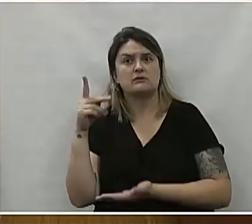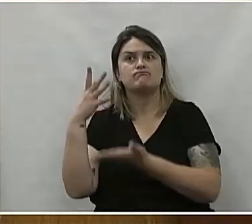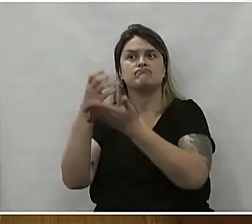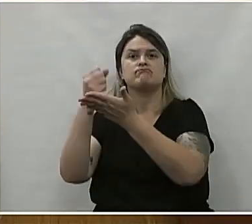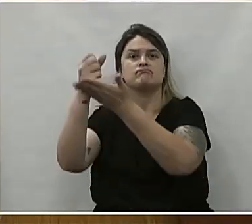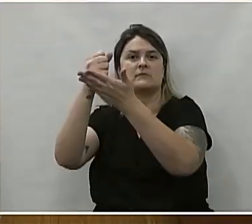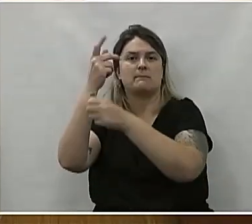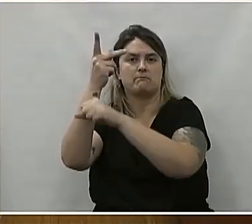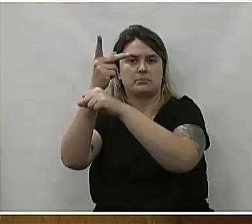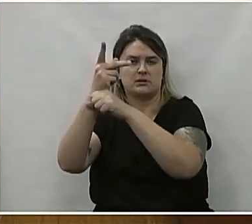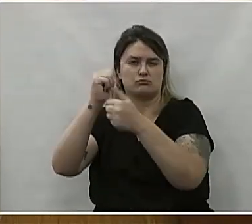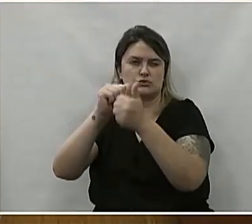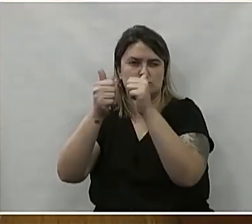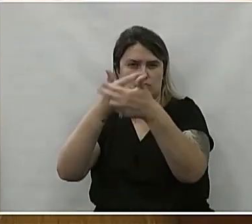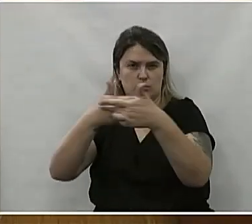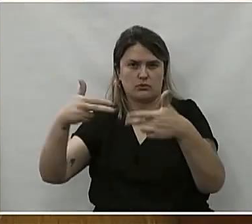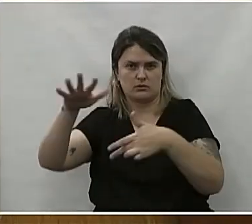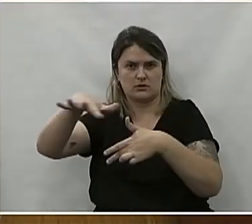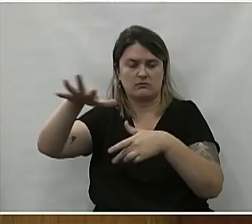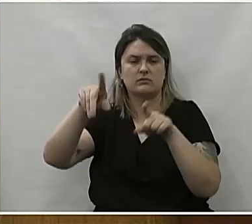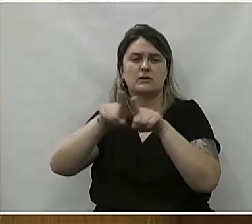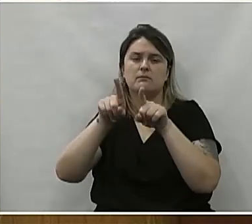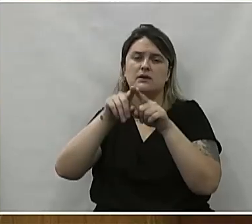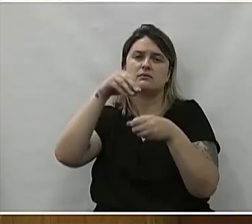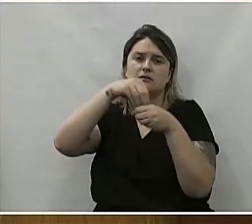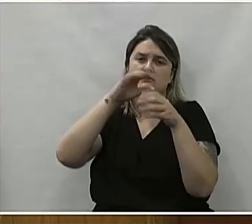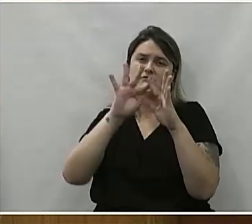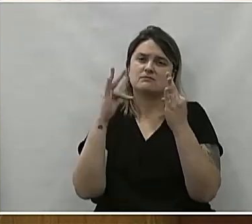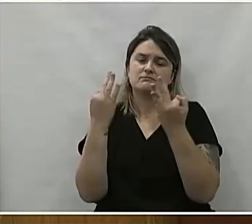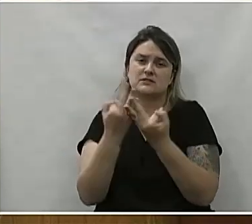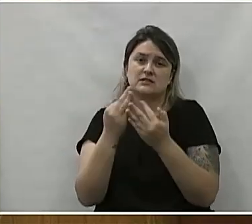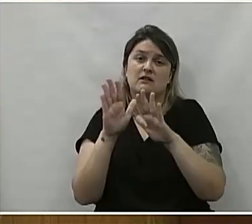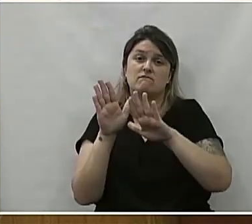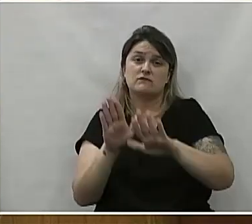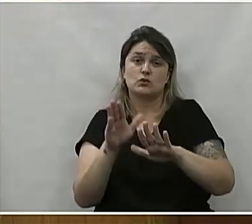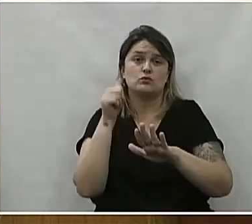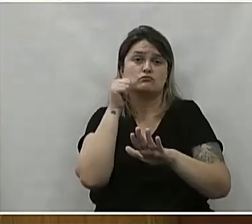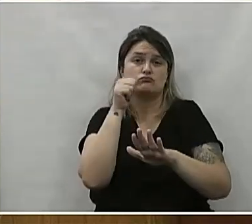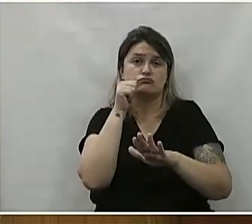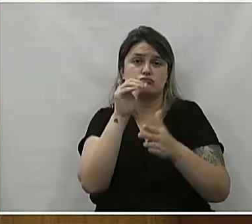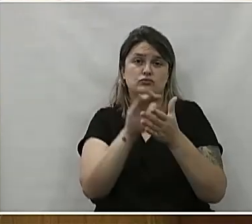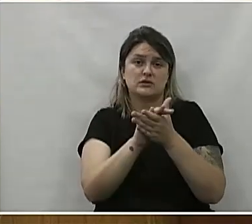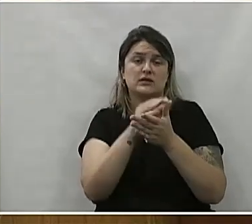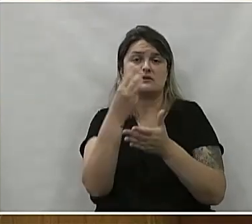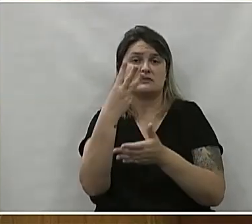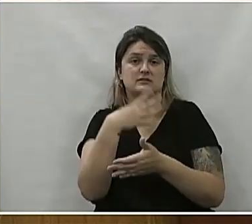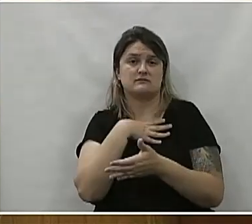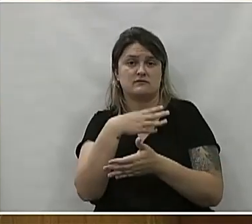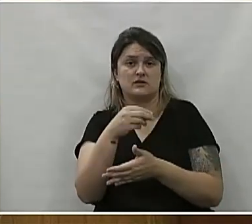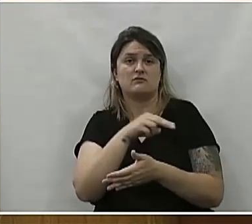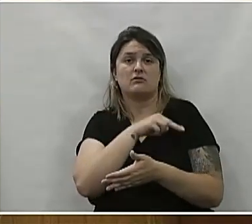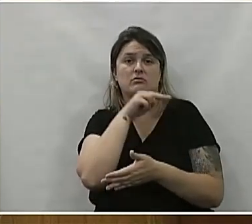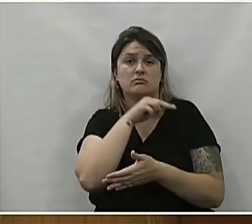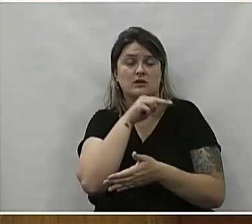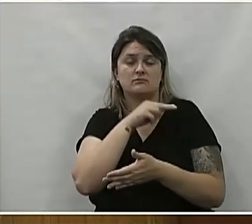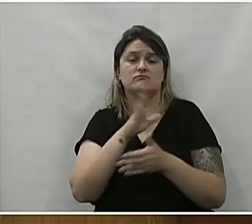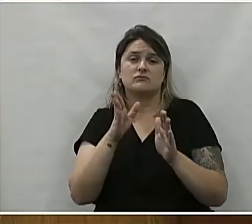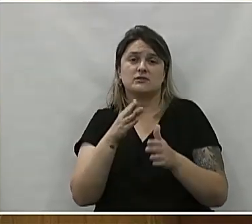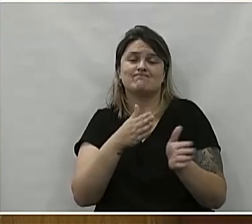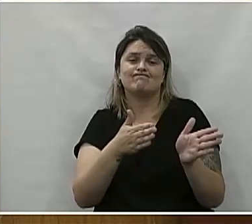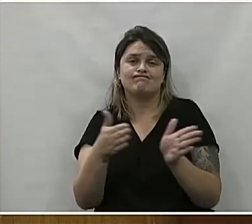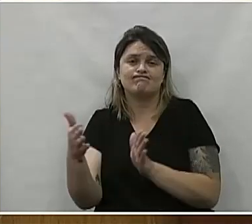esportivas Refletindo-se Também Em sua família Deixando sua esposa Três filhos E netos Nesse momento De